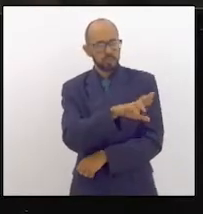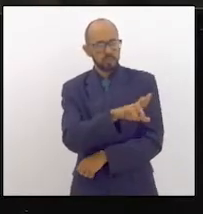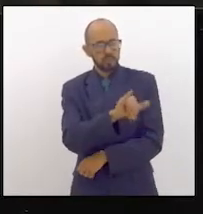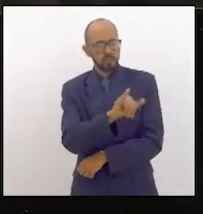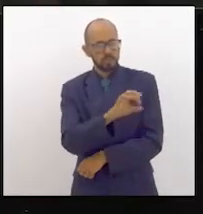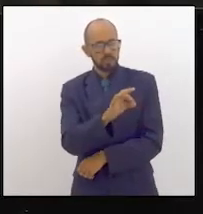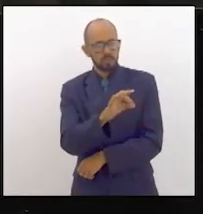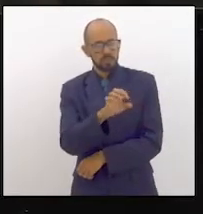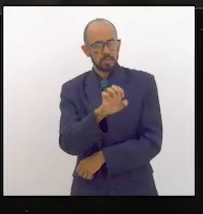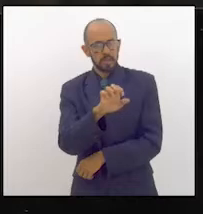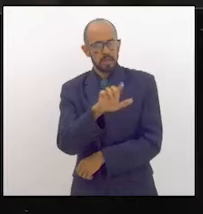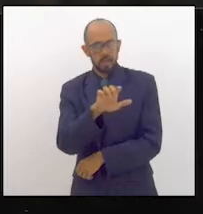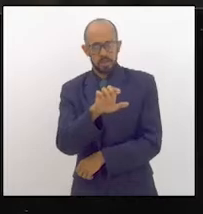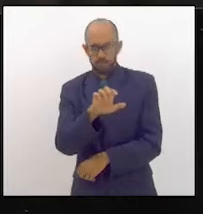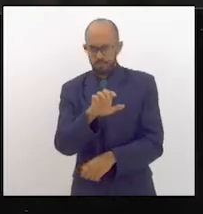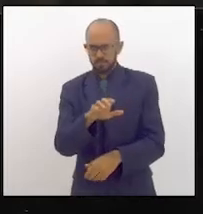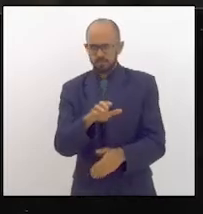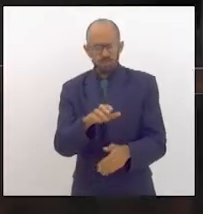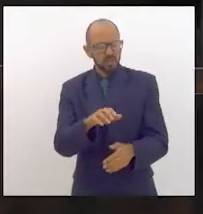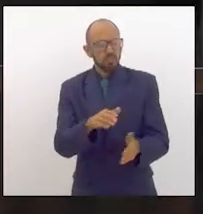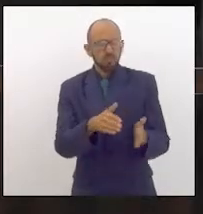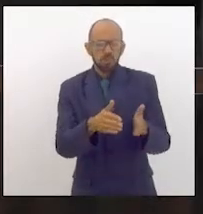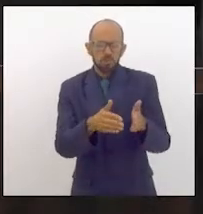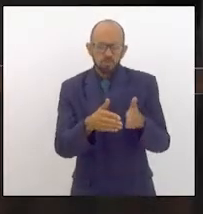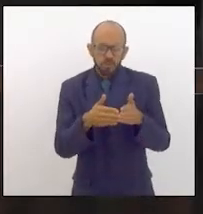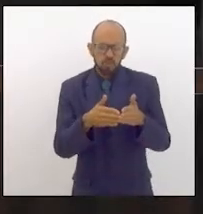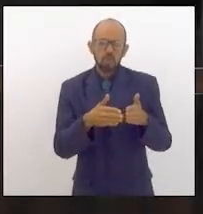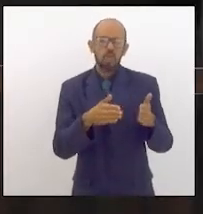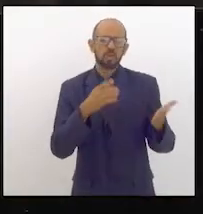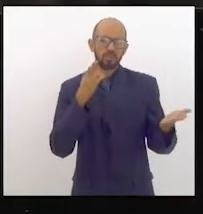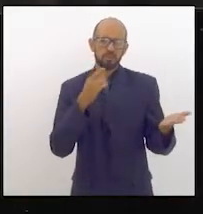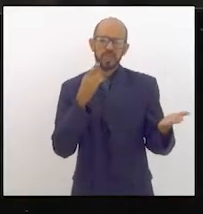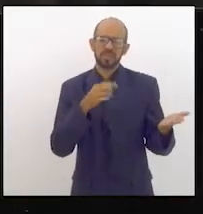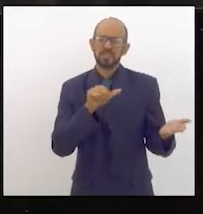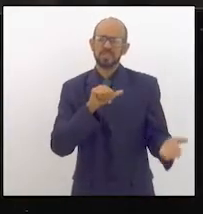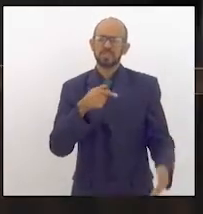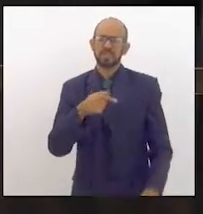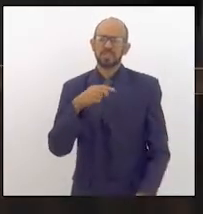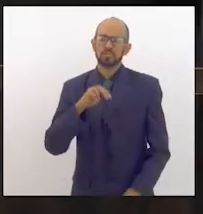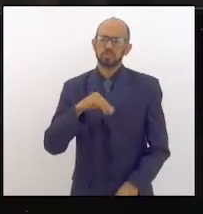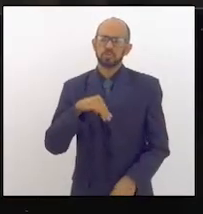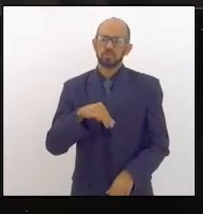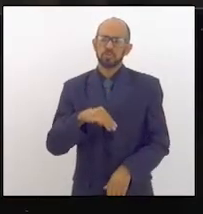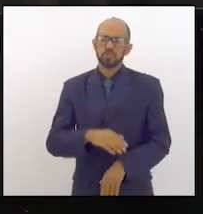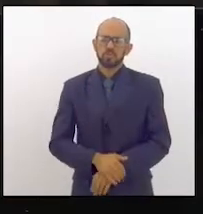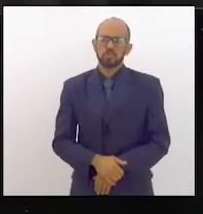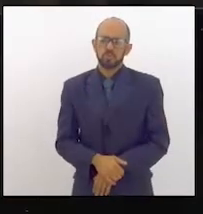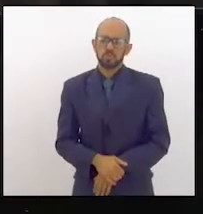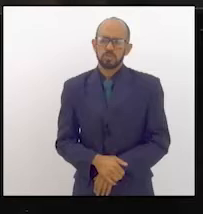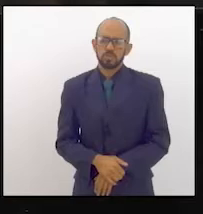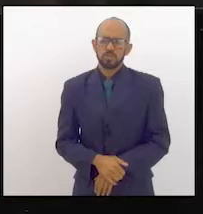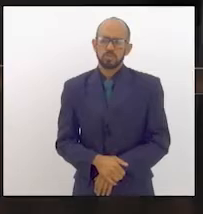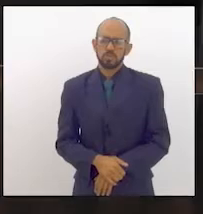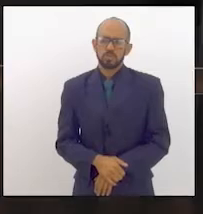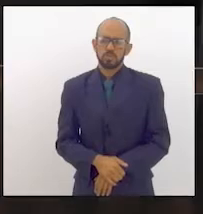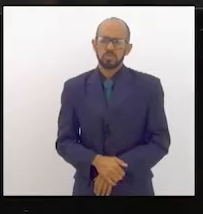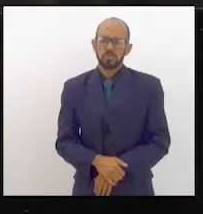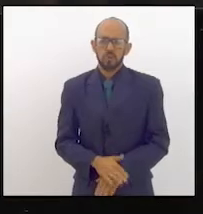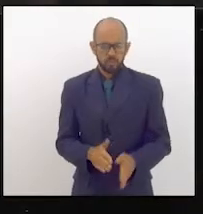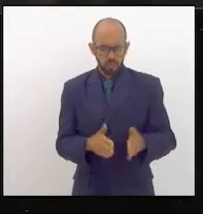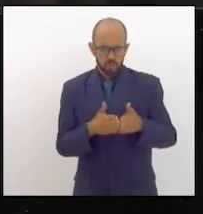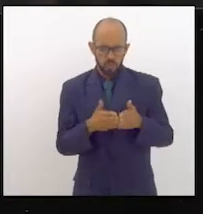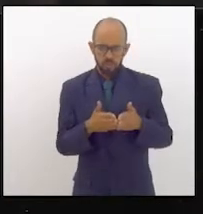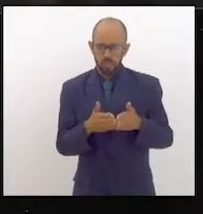violências que acontece vermelha por gentileza ou 17 minutos e extensão em uma dessas manobras